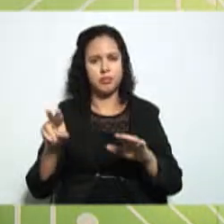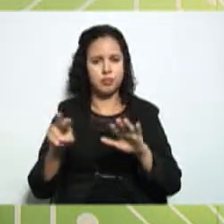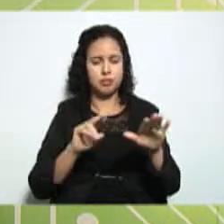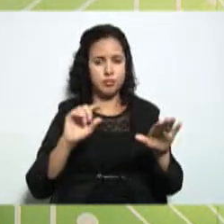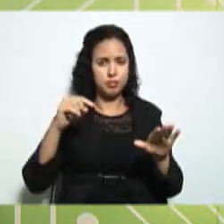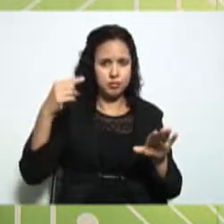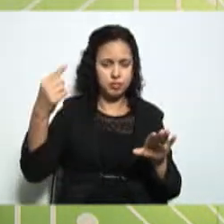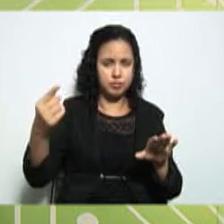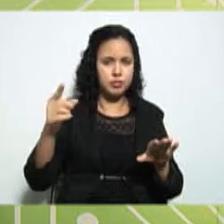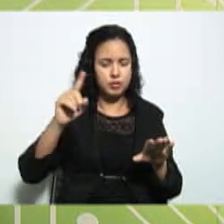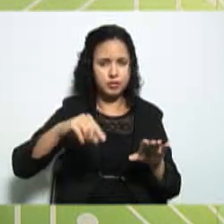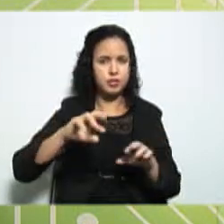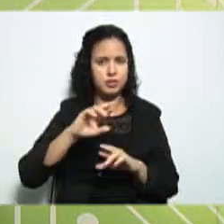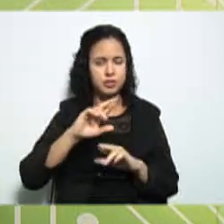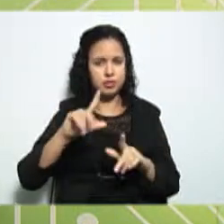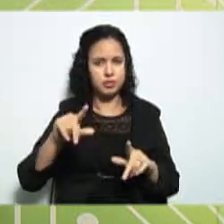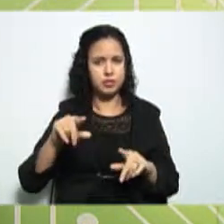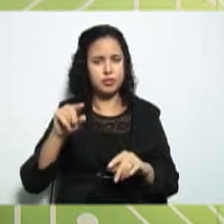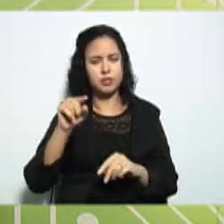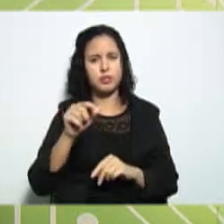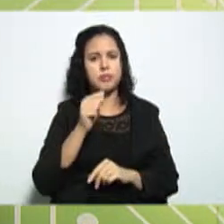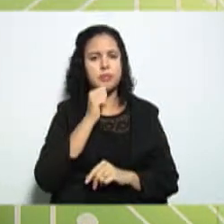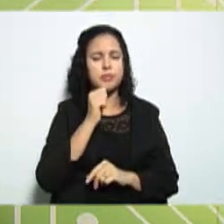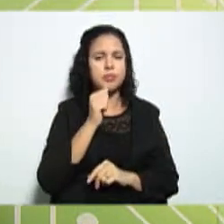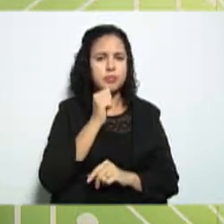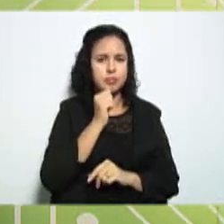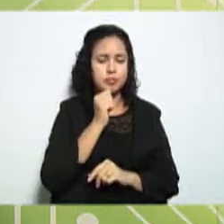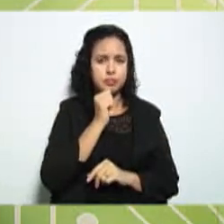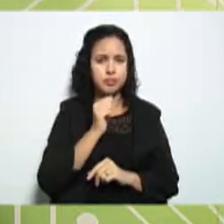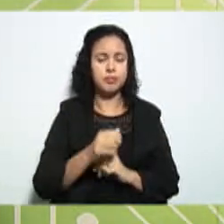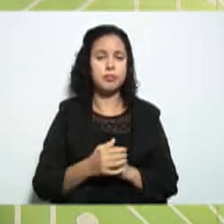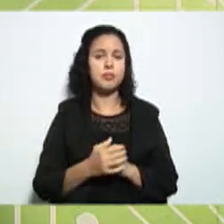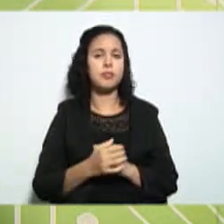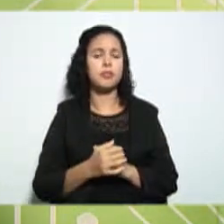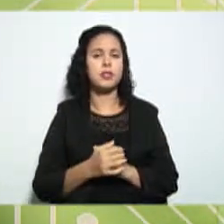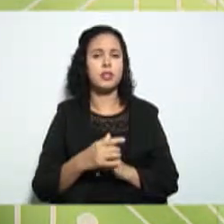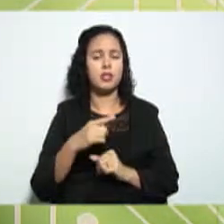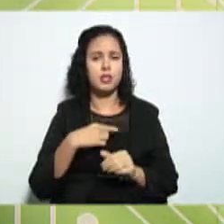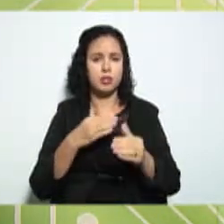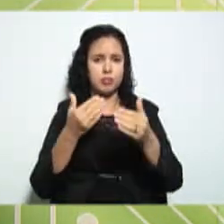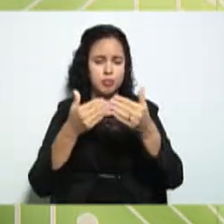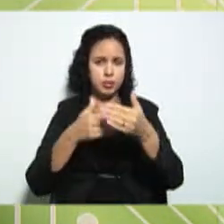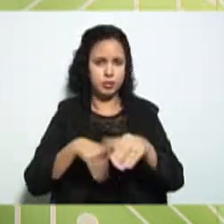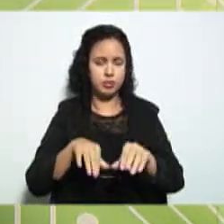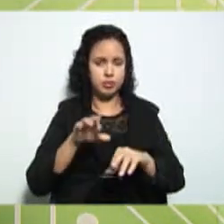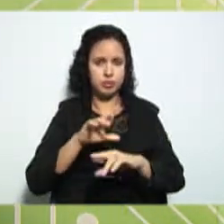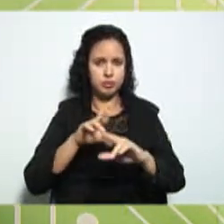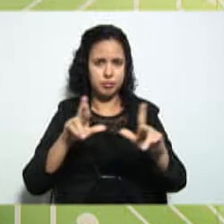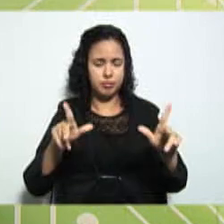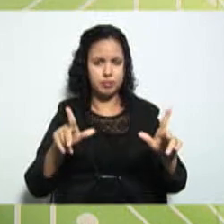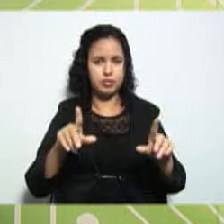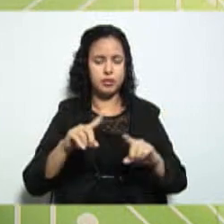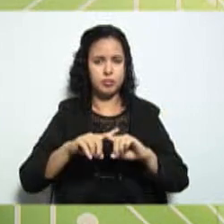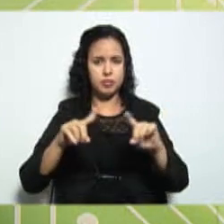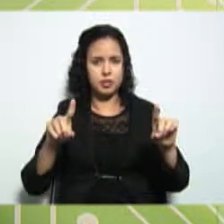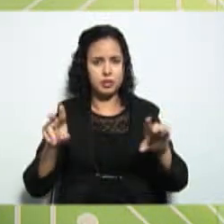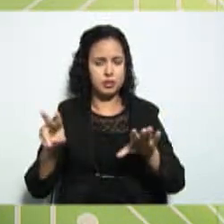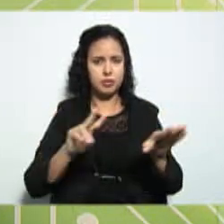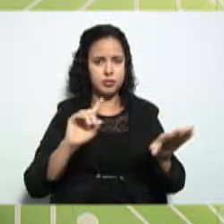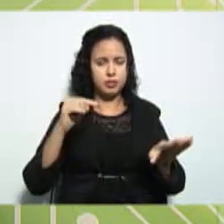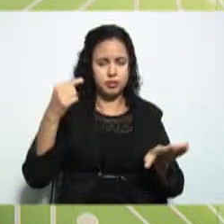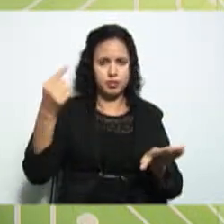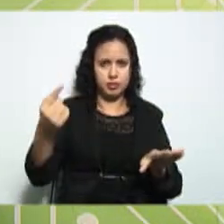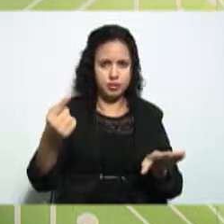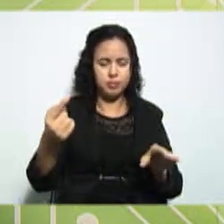vem um modelo bem diferente, vocês acho que não viram ainda dessa forma. Nós vamos fazer uma prova diferente também. Mas sobre isso nós vamos comentar um pouquinho na aula